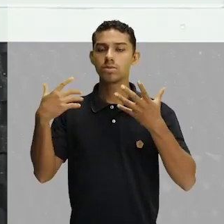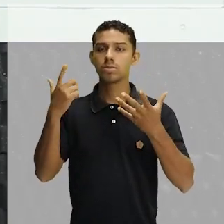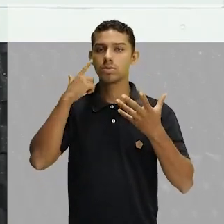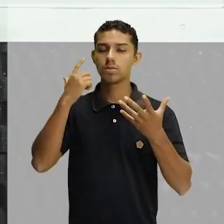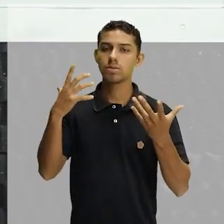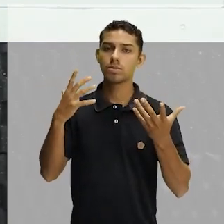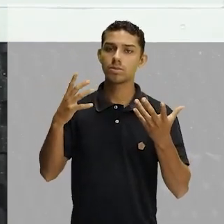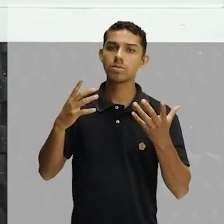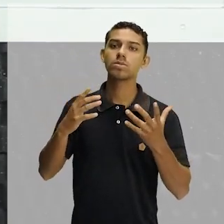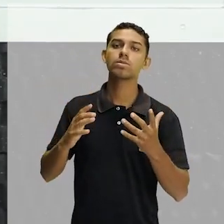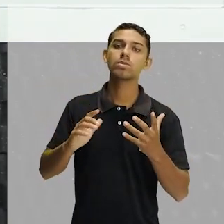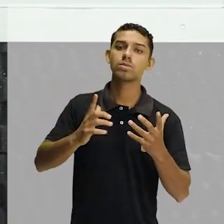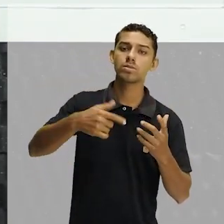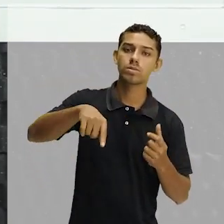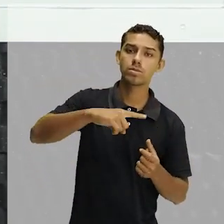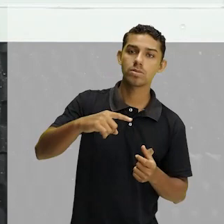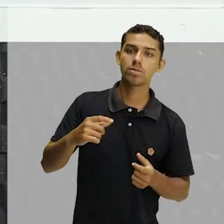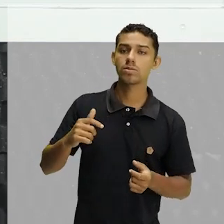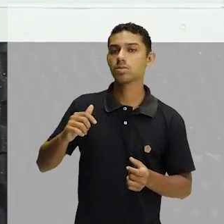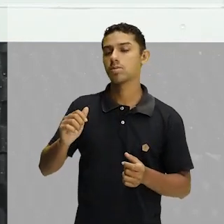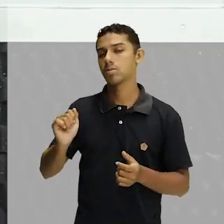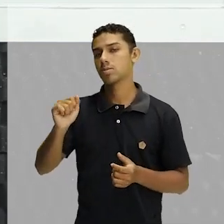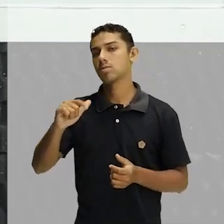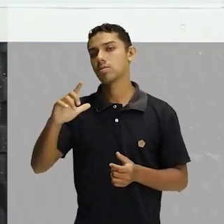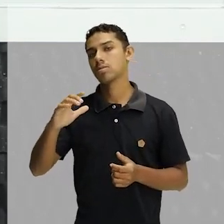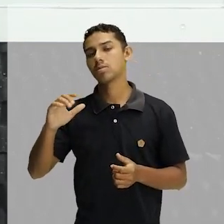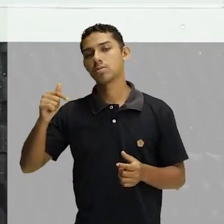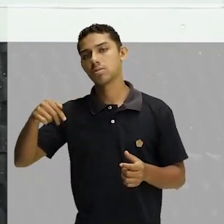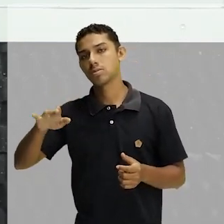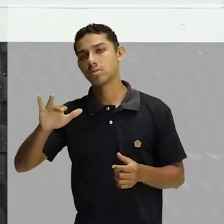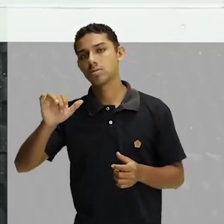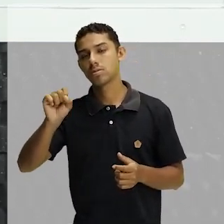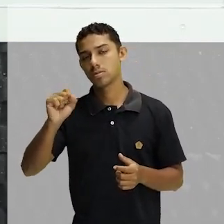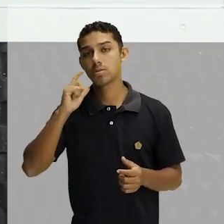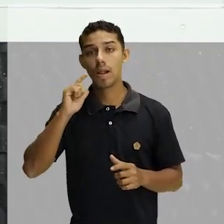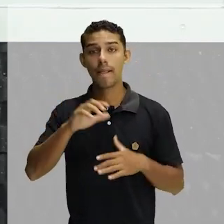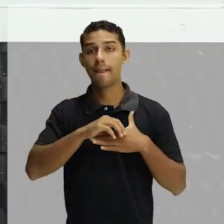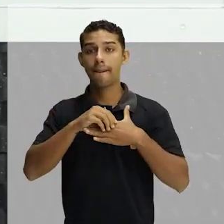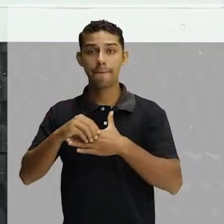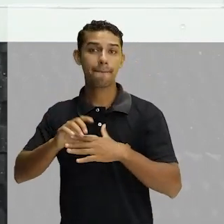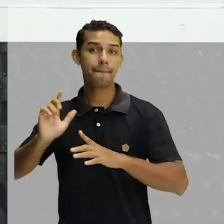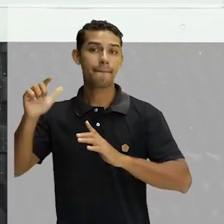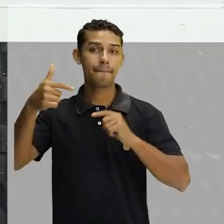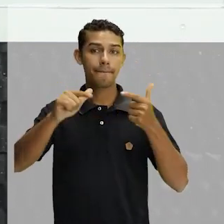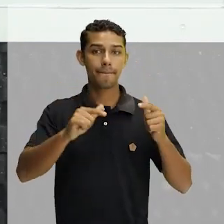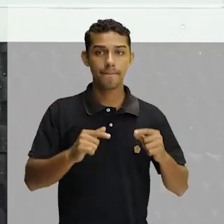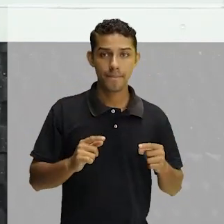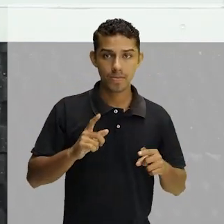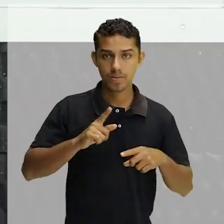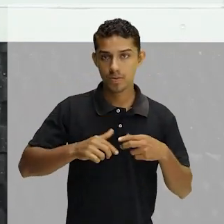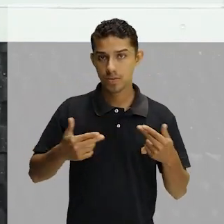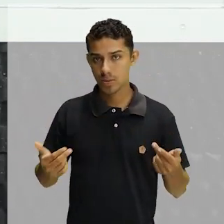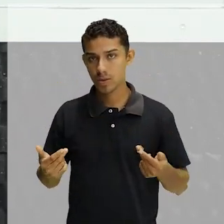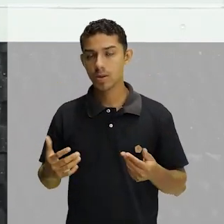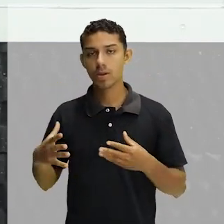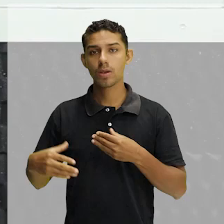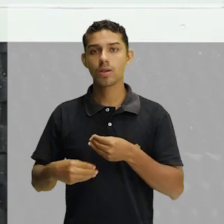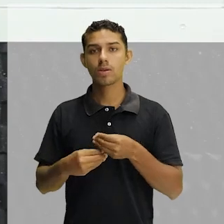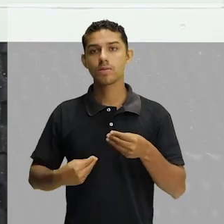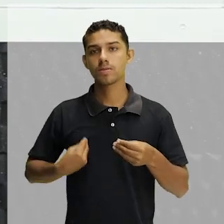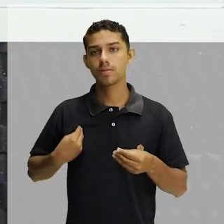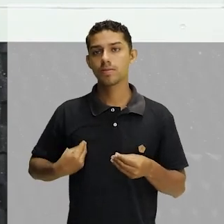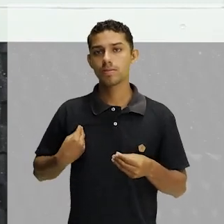ou aos quais vão trazer outros desígnios da vida